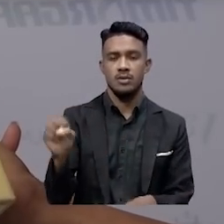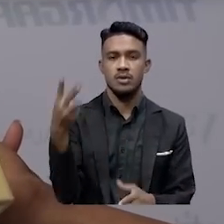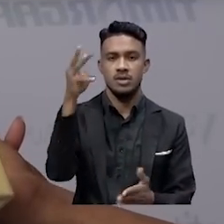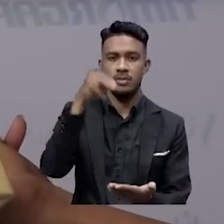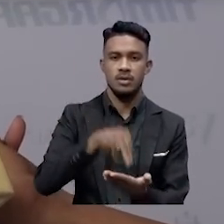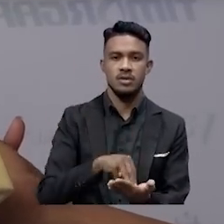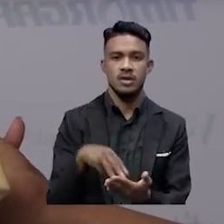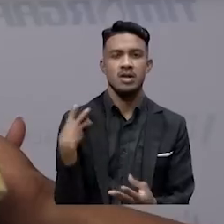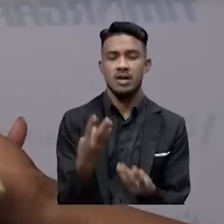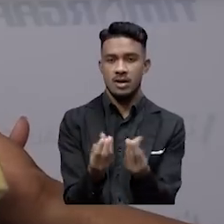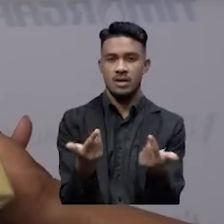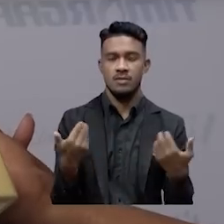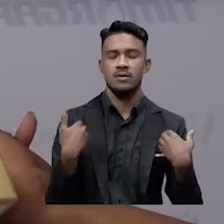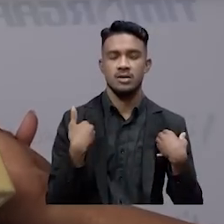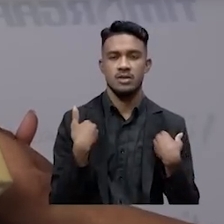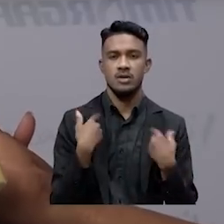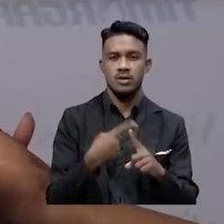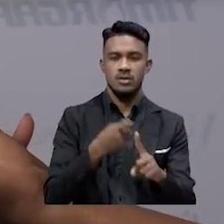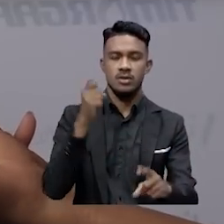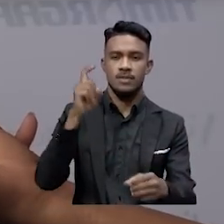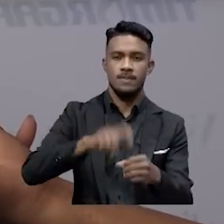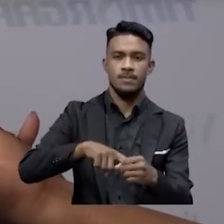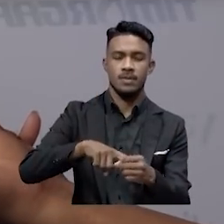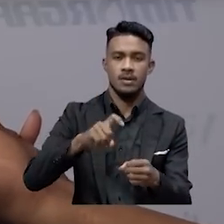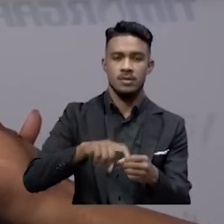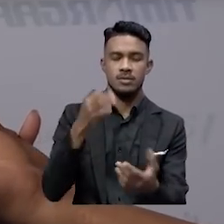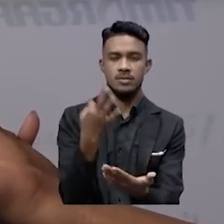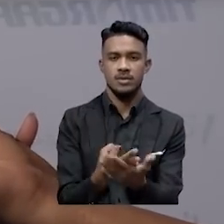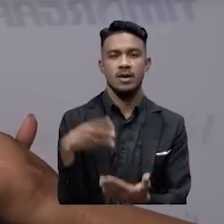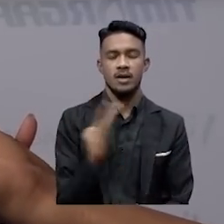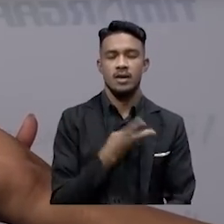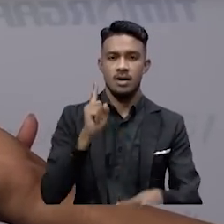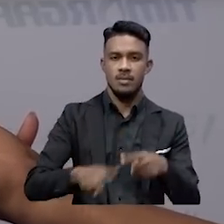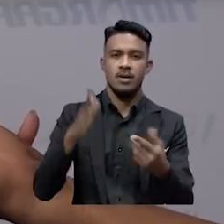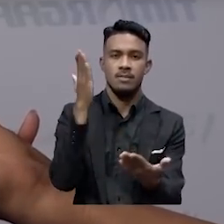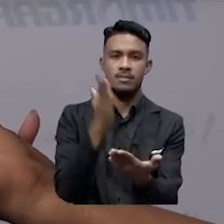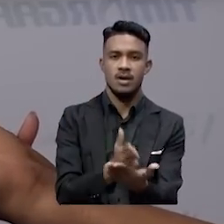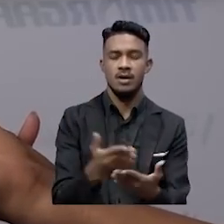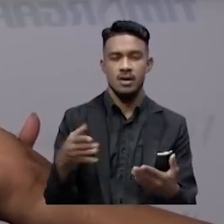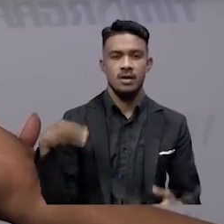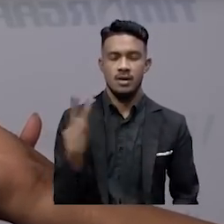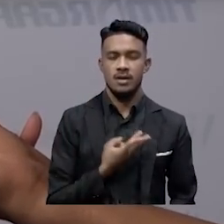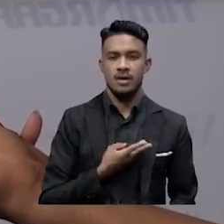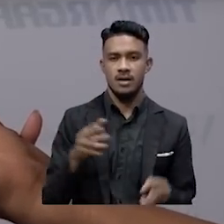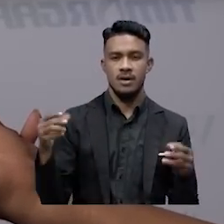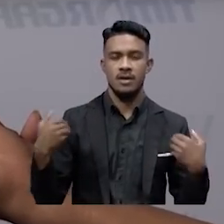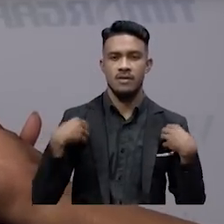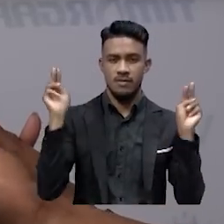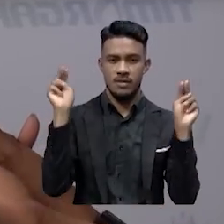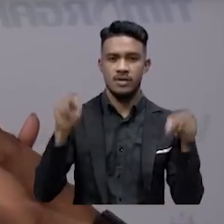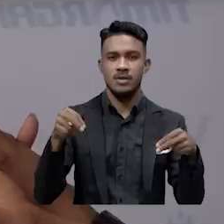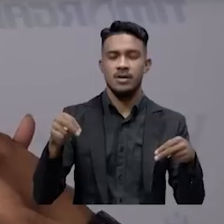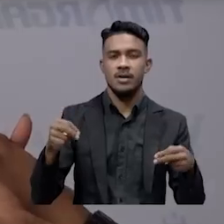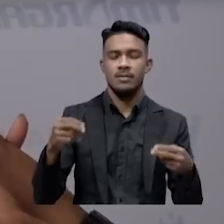susi a receita ser né ia fundo petróleo. Ita la bele para de tener tamba ita necessidade boa e ita ia futuro boa ser nota. Então, ita